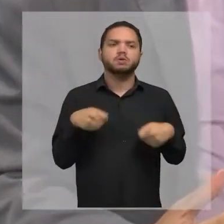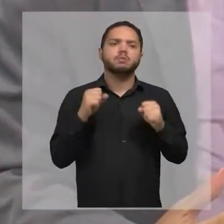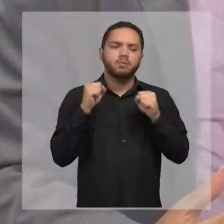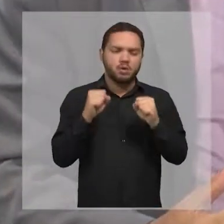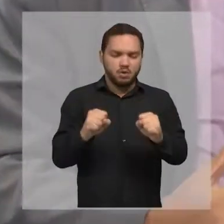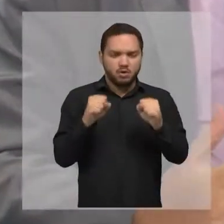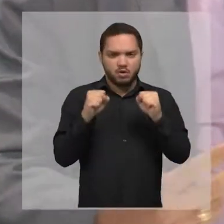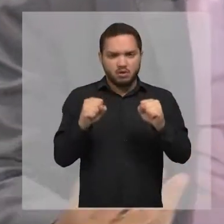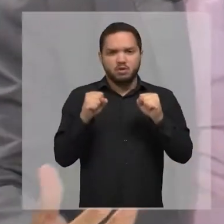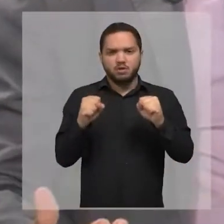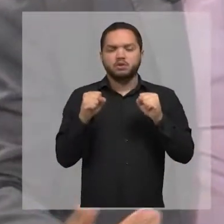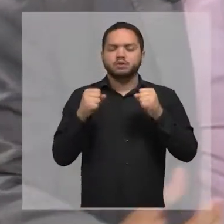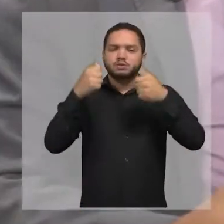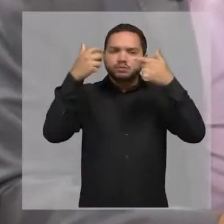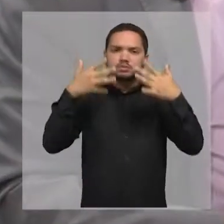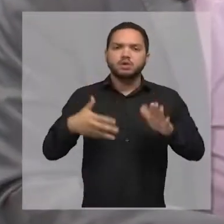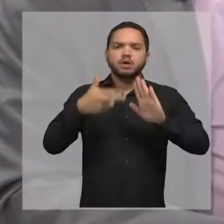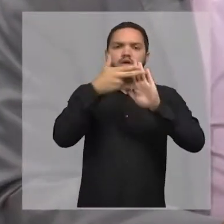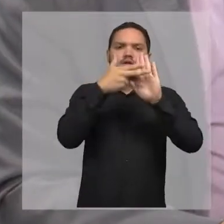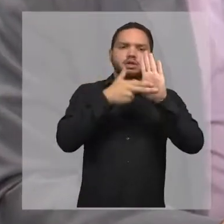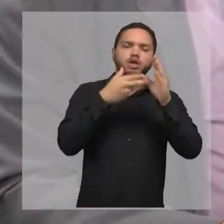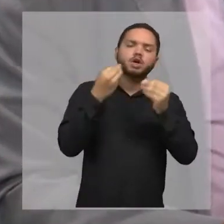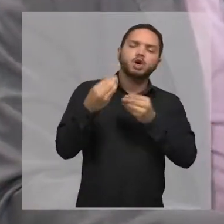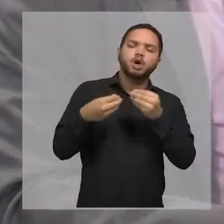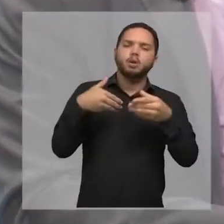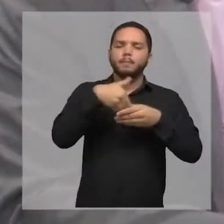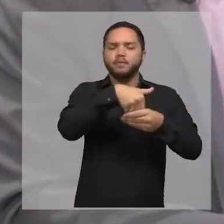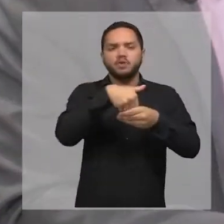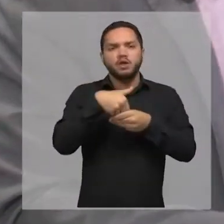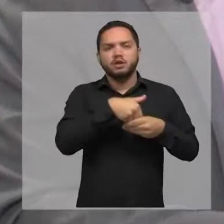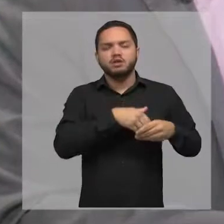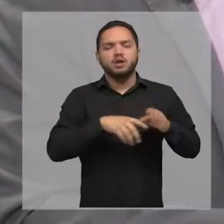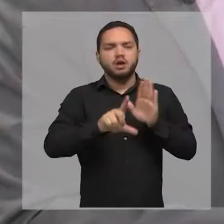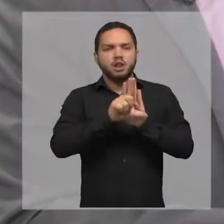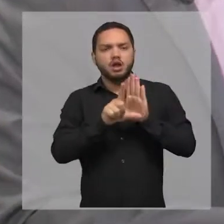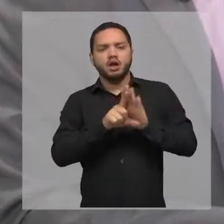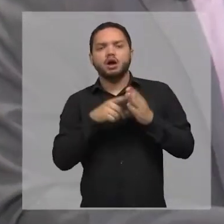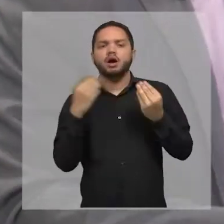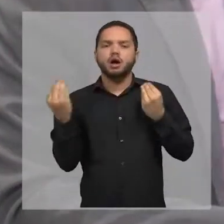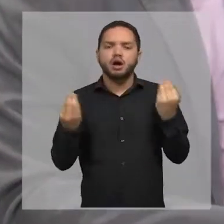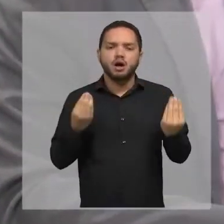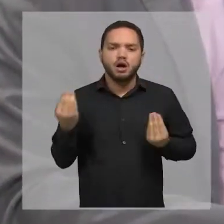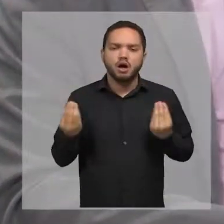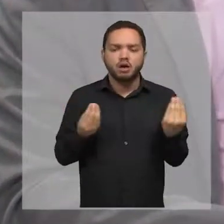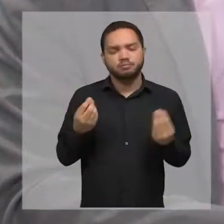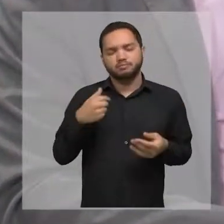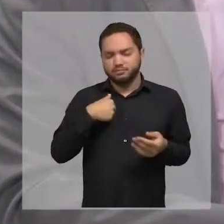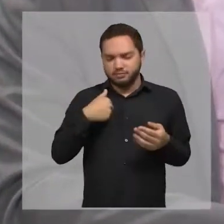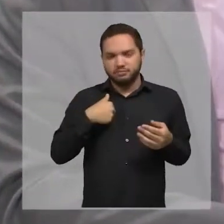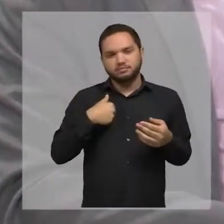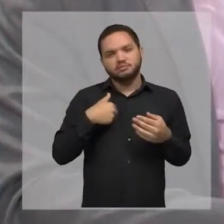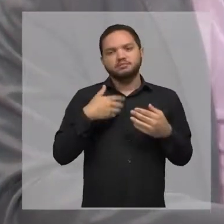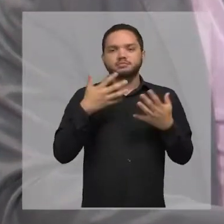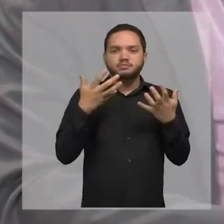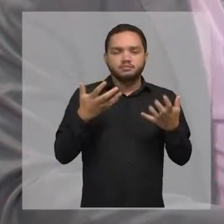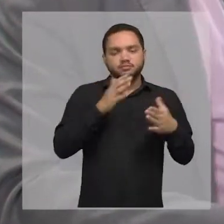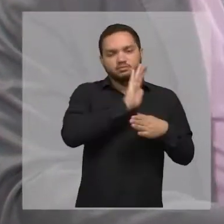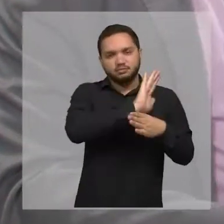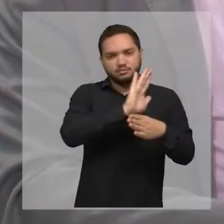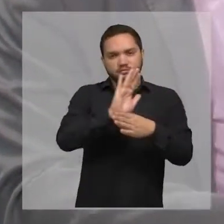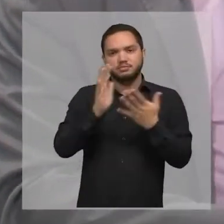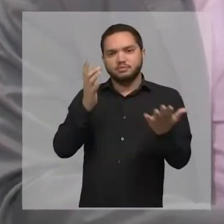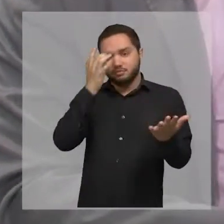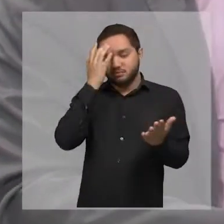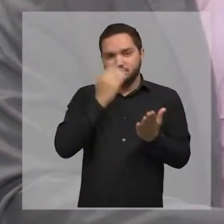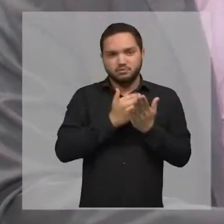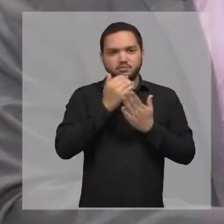facilitar as normas de processo legislativo, o entendimento sobre o processo legislativo. Nós estamos aqui para isso, para ajudar